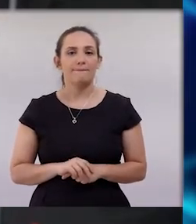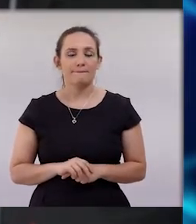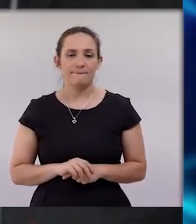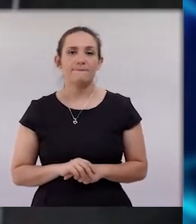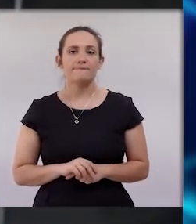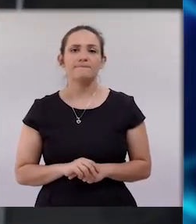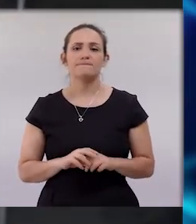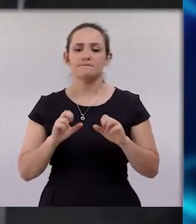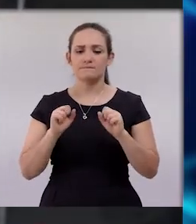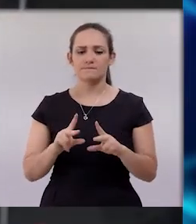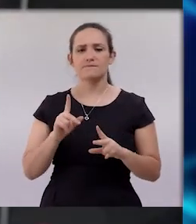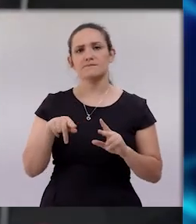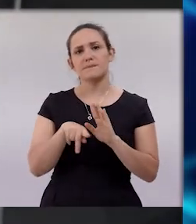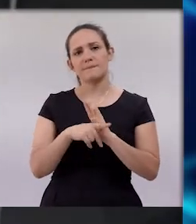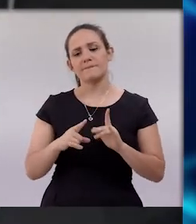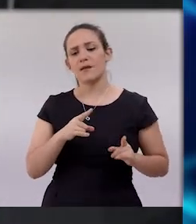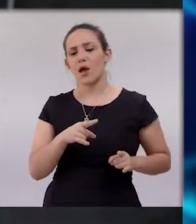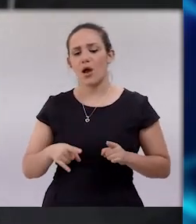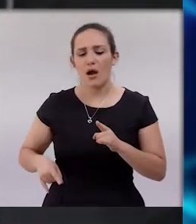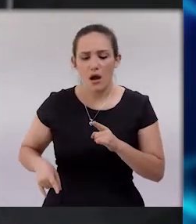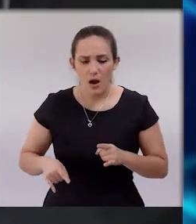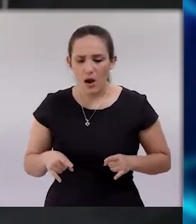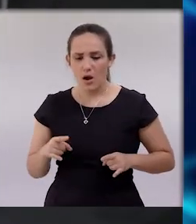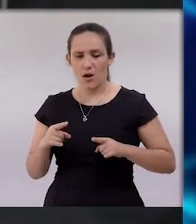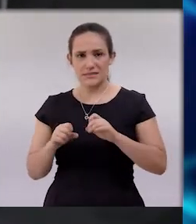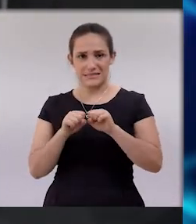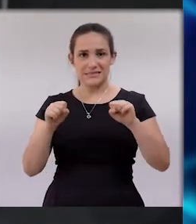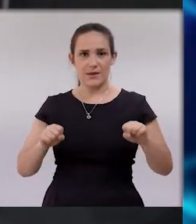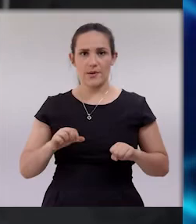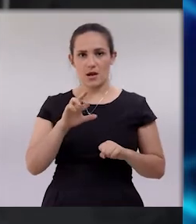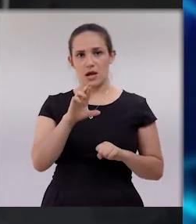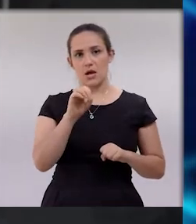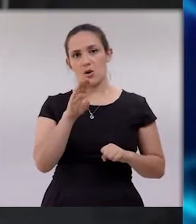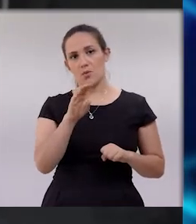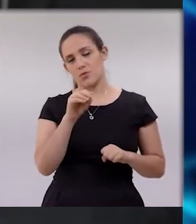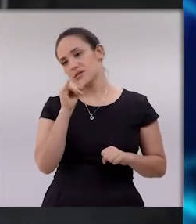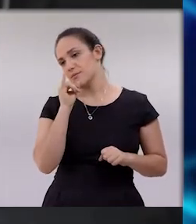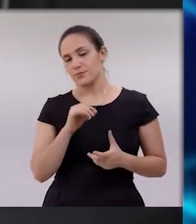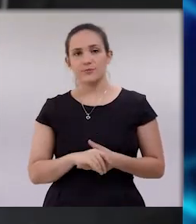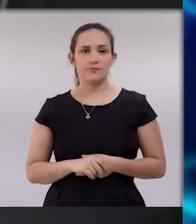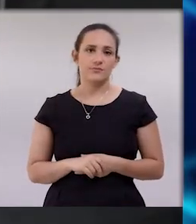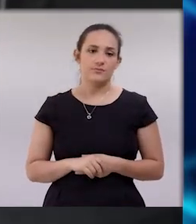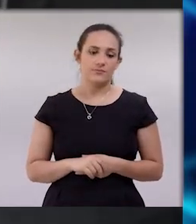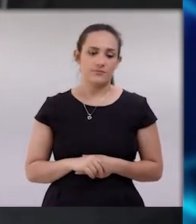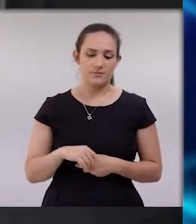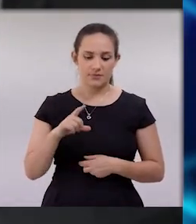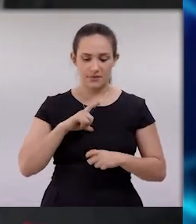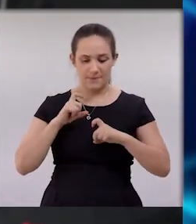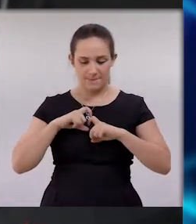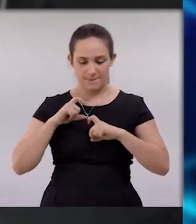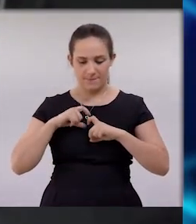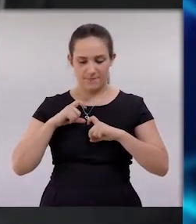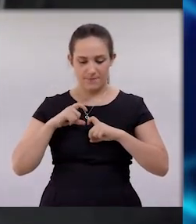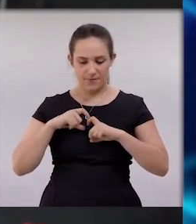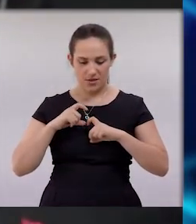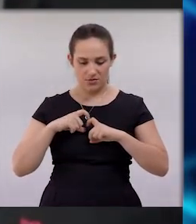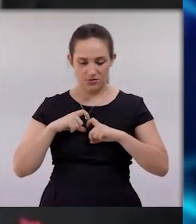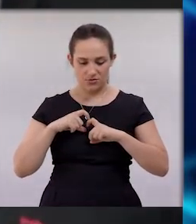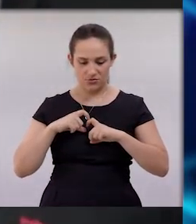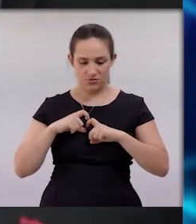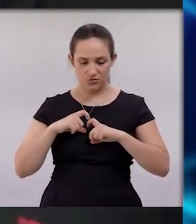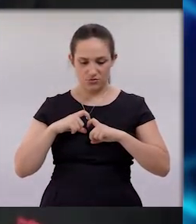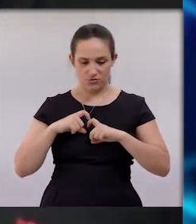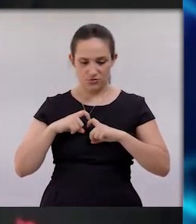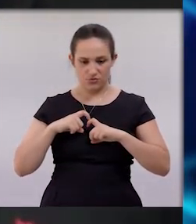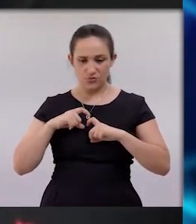E na questão dos robôs, né? Hoje a gente sabe que tem médico que faz cirurgia com um médico à distância e o robô. Como